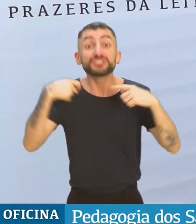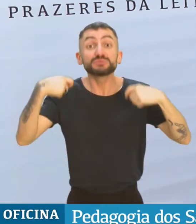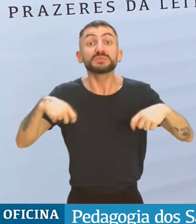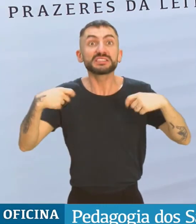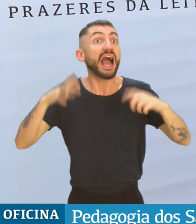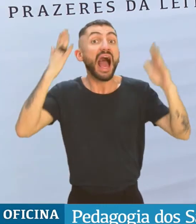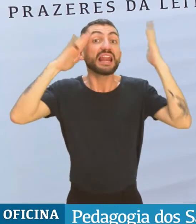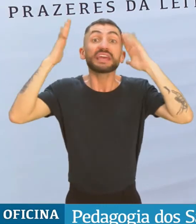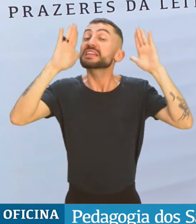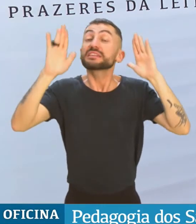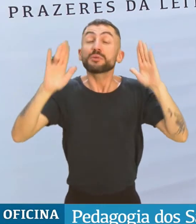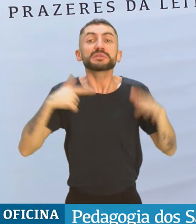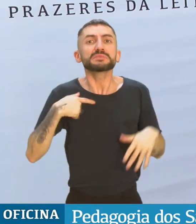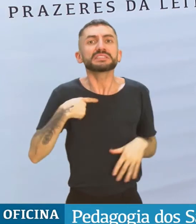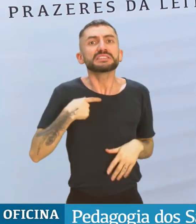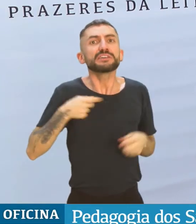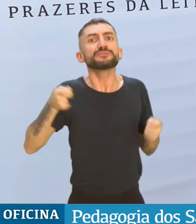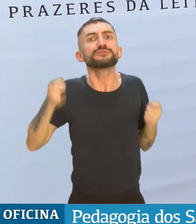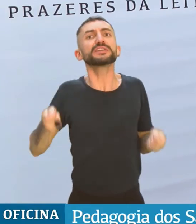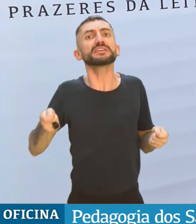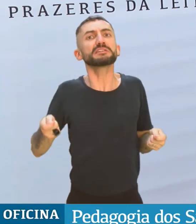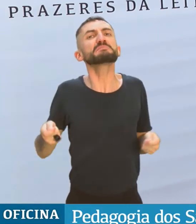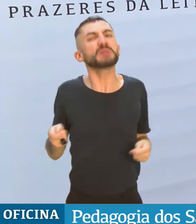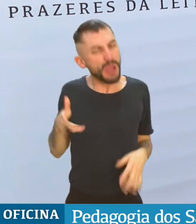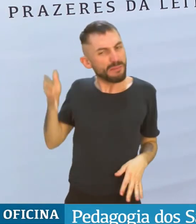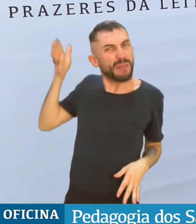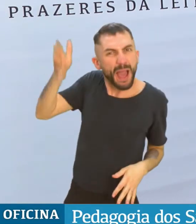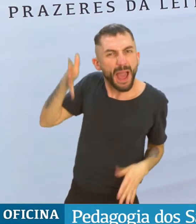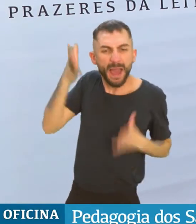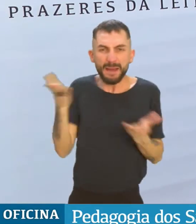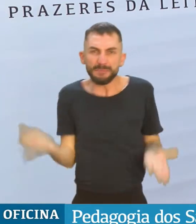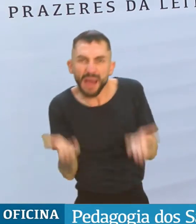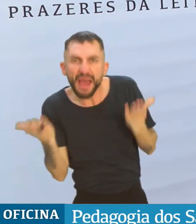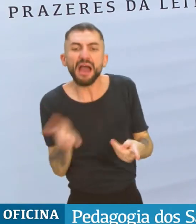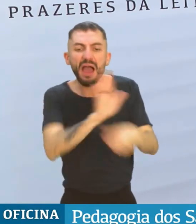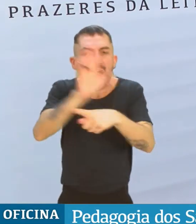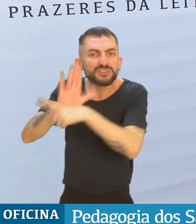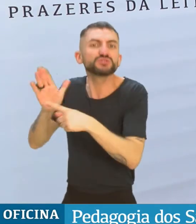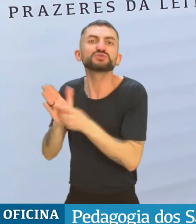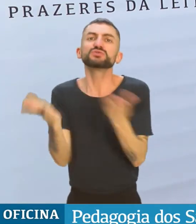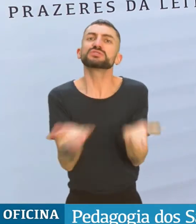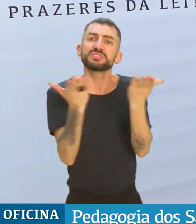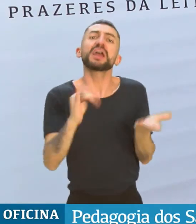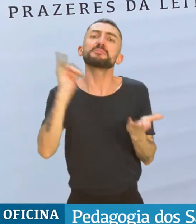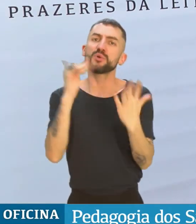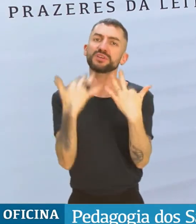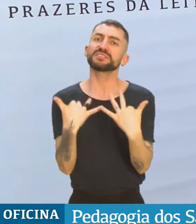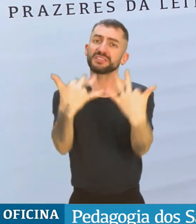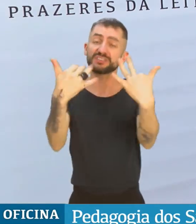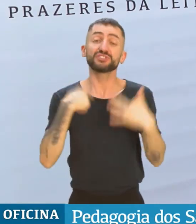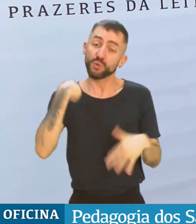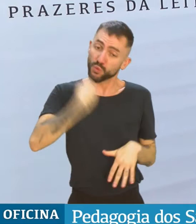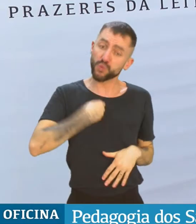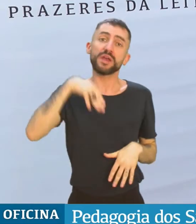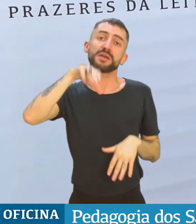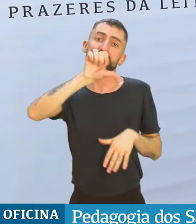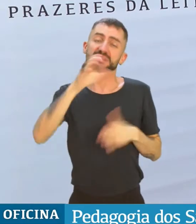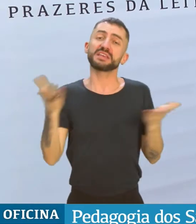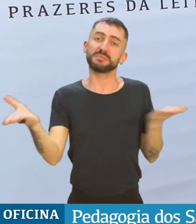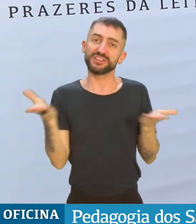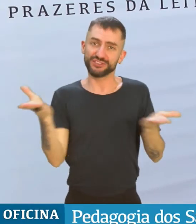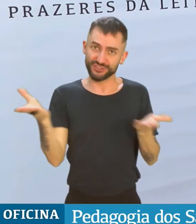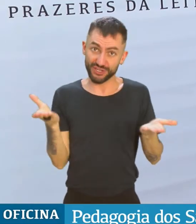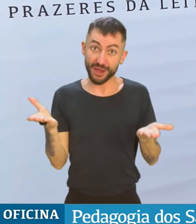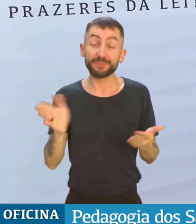atitude, presença. Né? É você sentir, é você estar ali, é você chamar essa responsabilidade. Mas